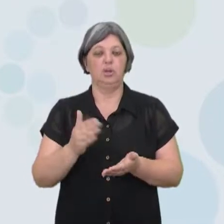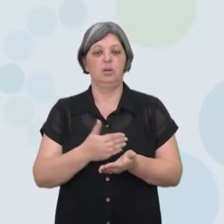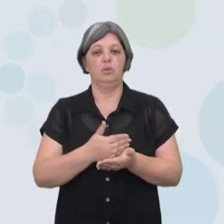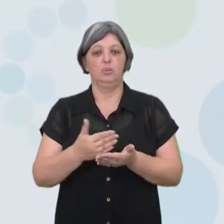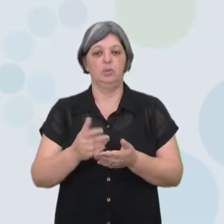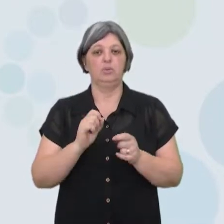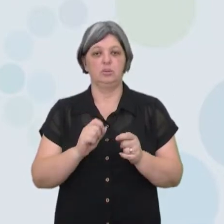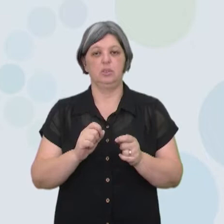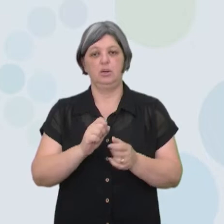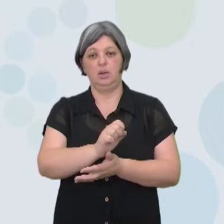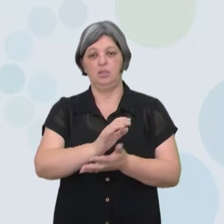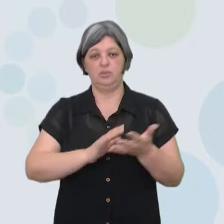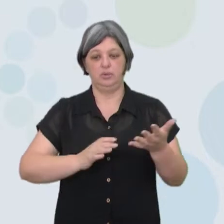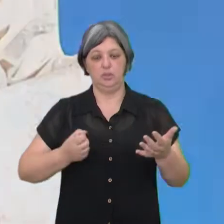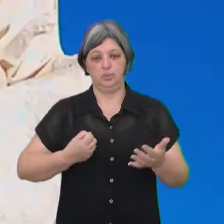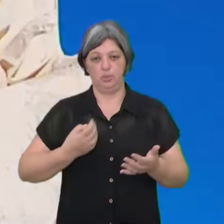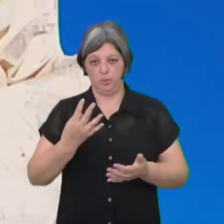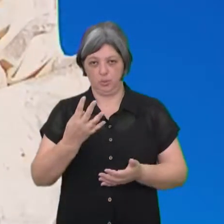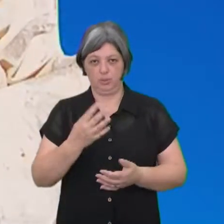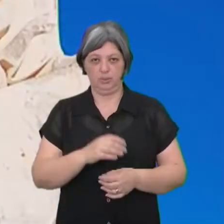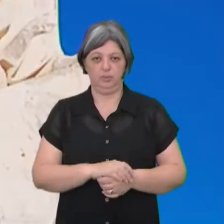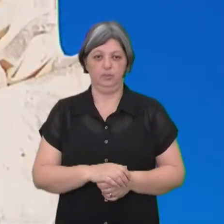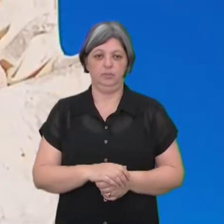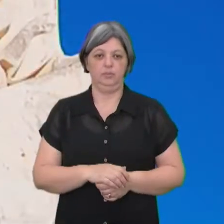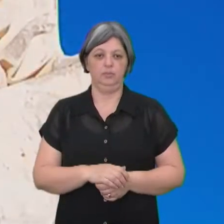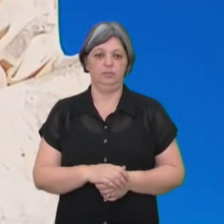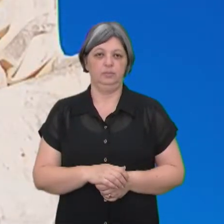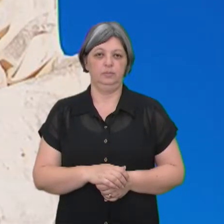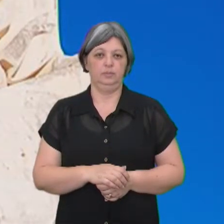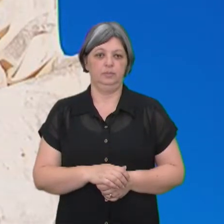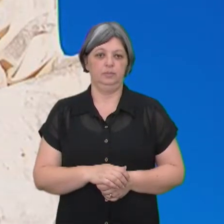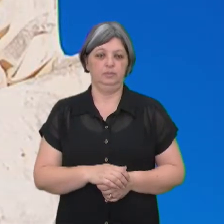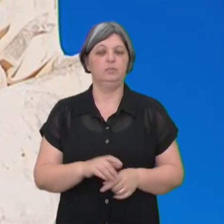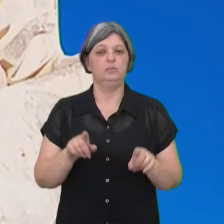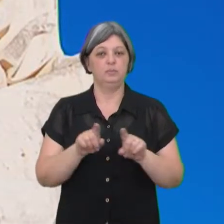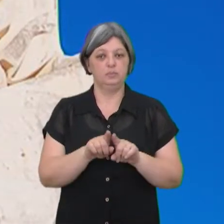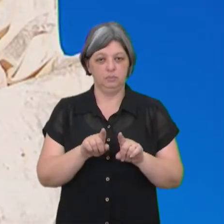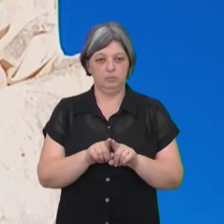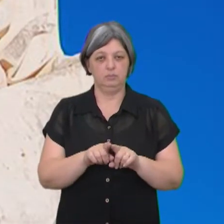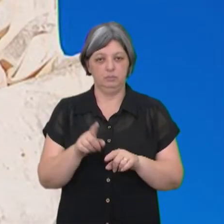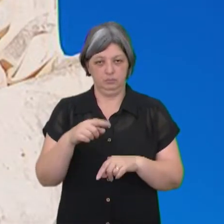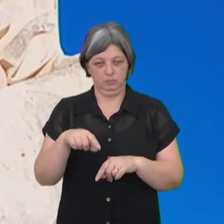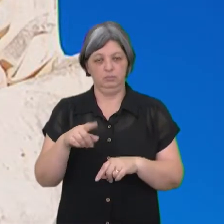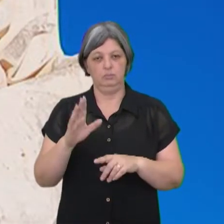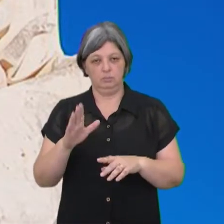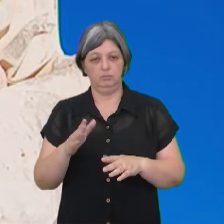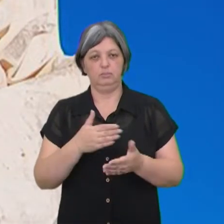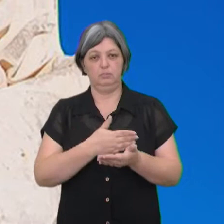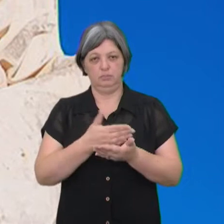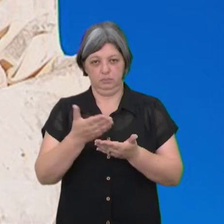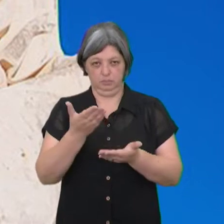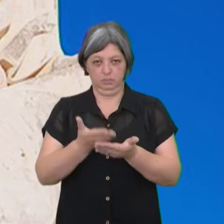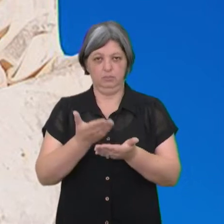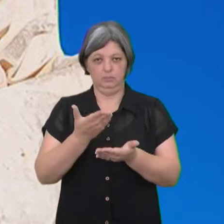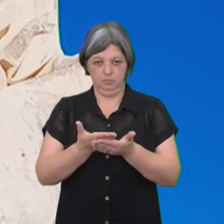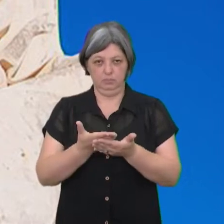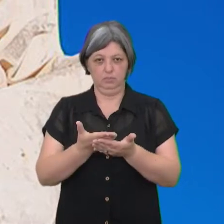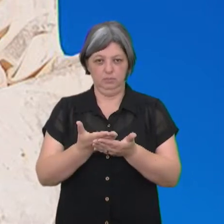nossa atividade 4, tá? E até, pessoal, já que a gente está iniciando a aula,